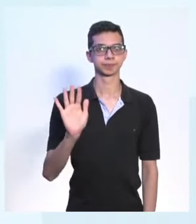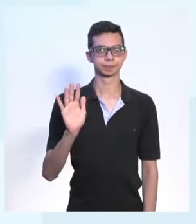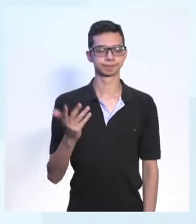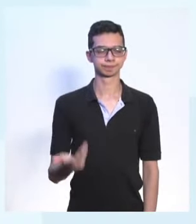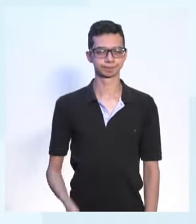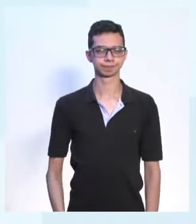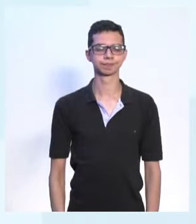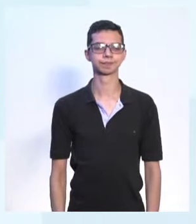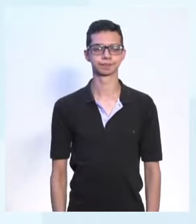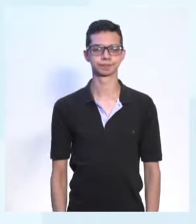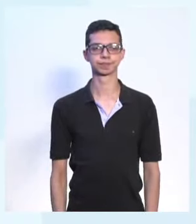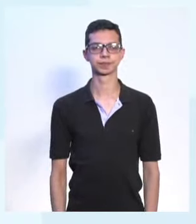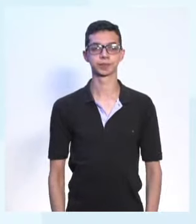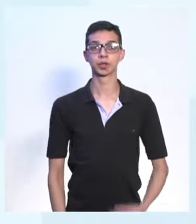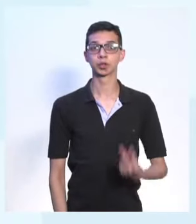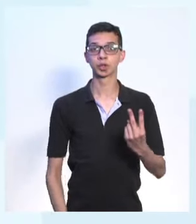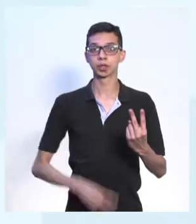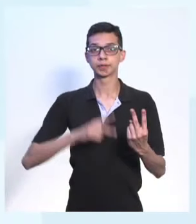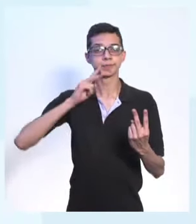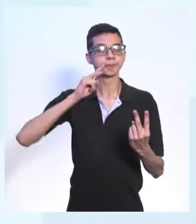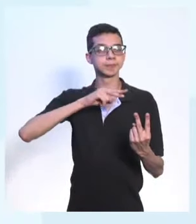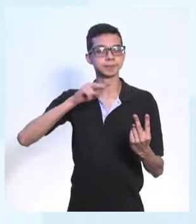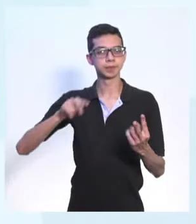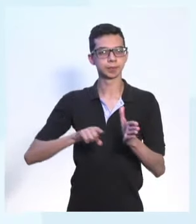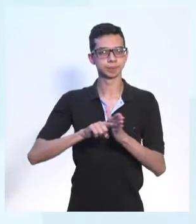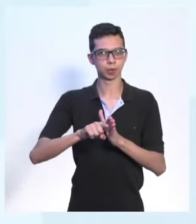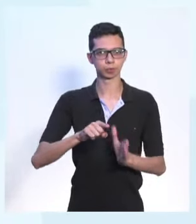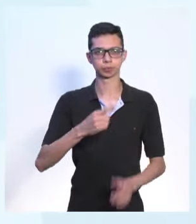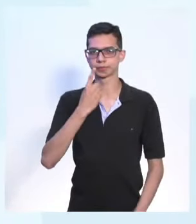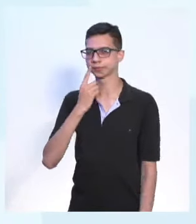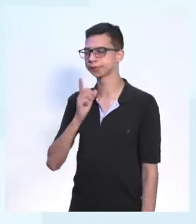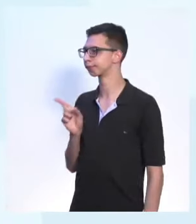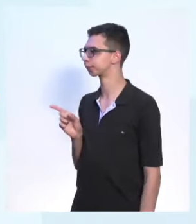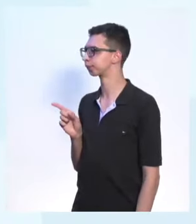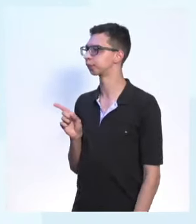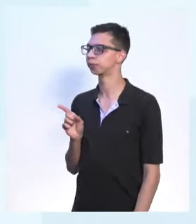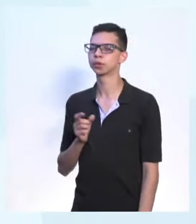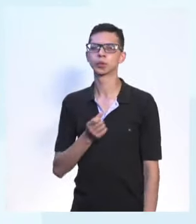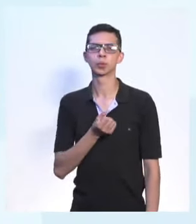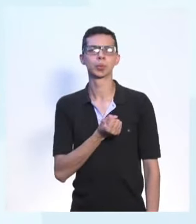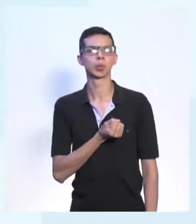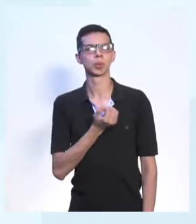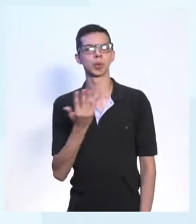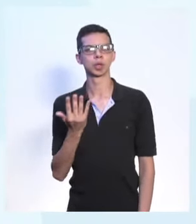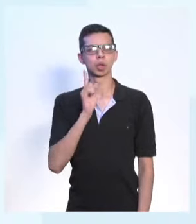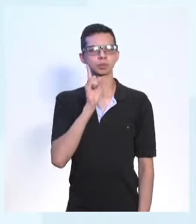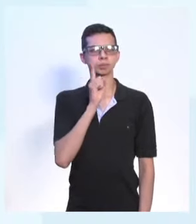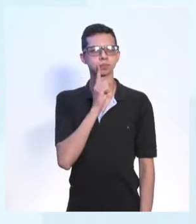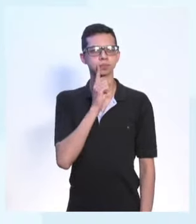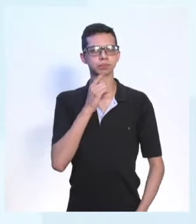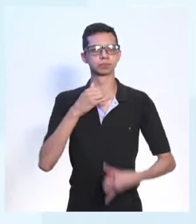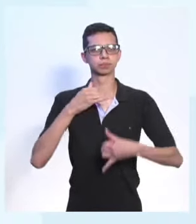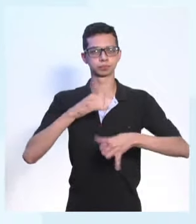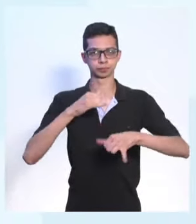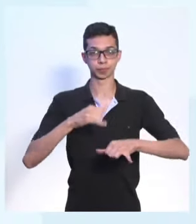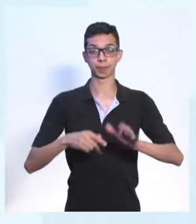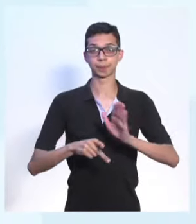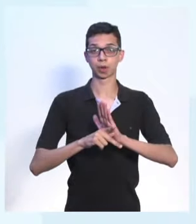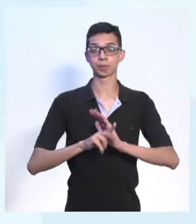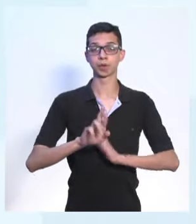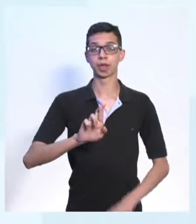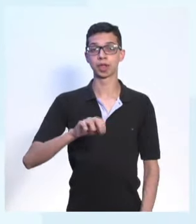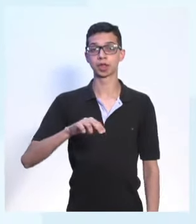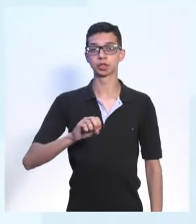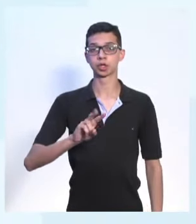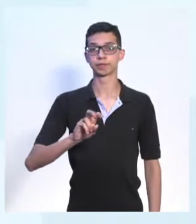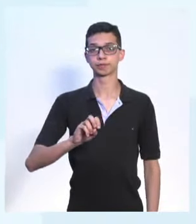né? Uh-huh. And how much of the energy used in the US comes from renewables? Quanto da energia dos Estados Unidos vem dos renováveis?